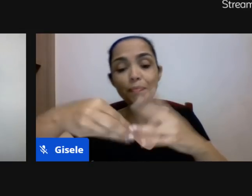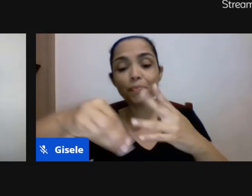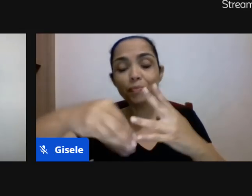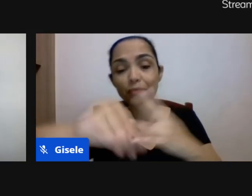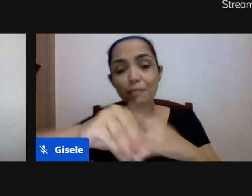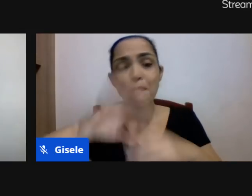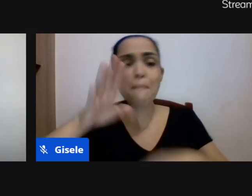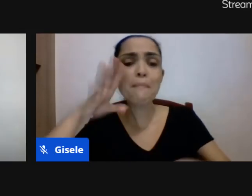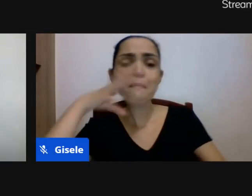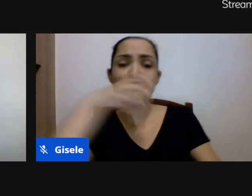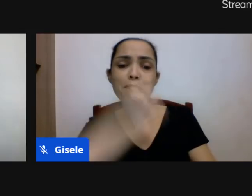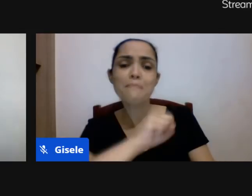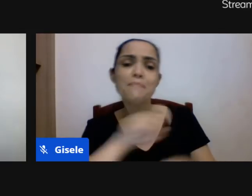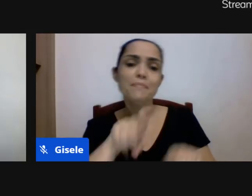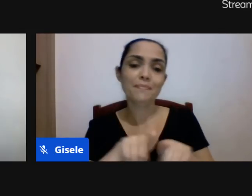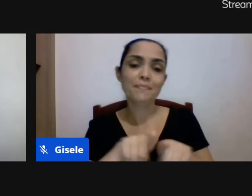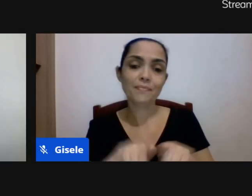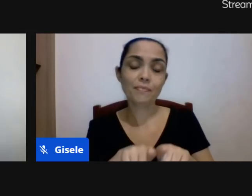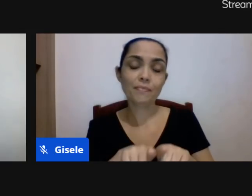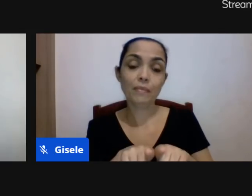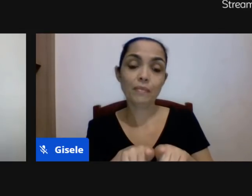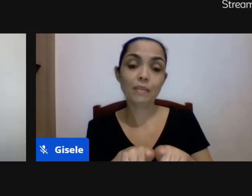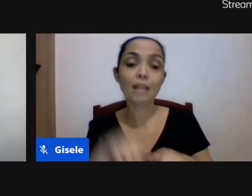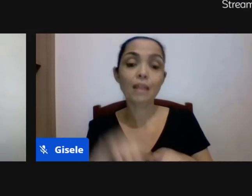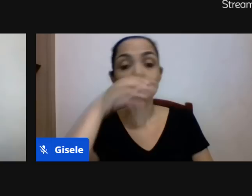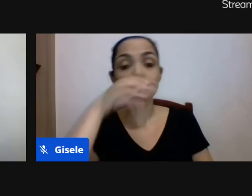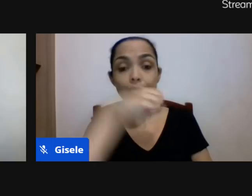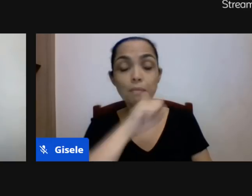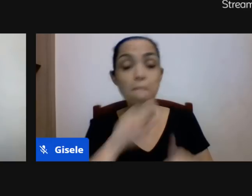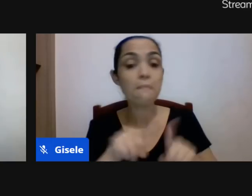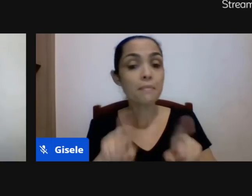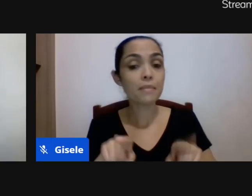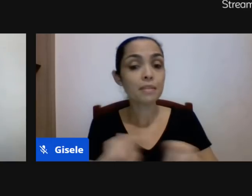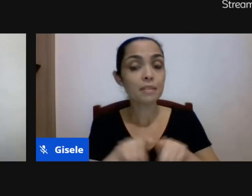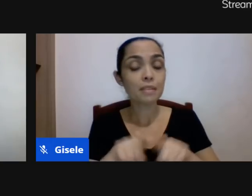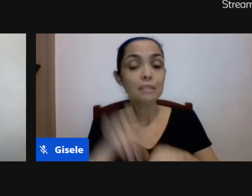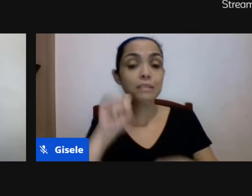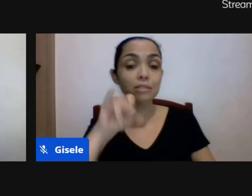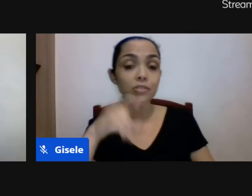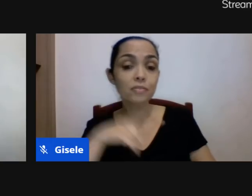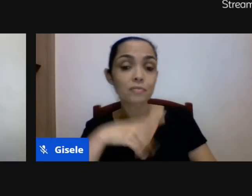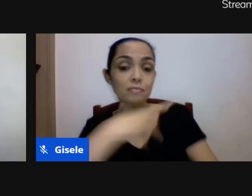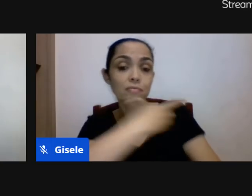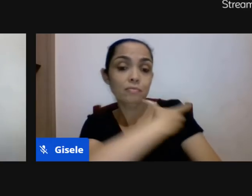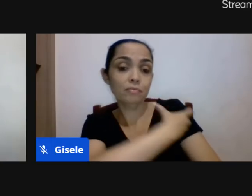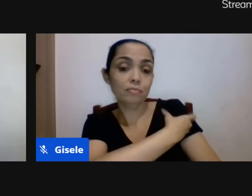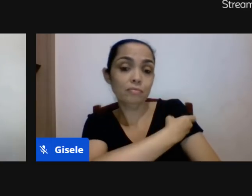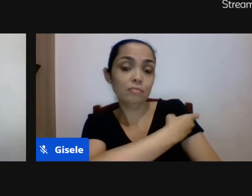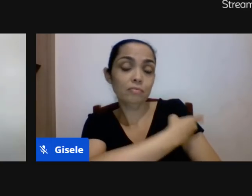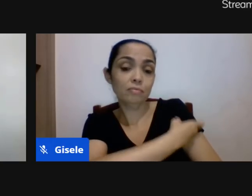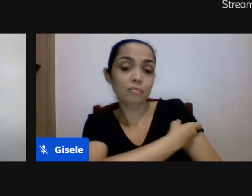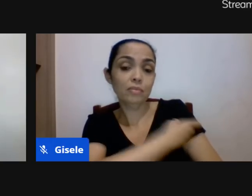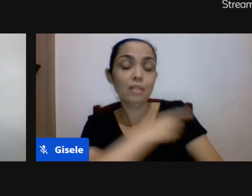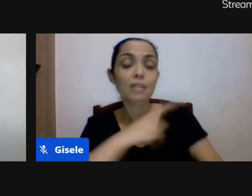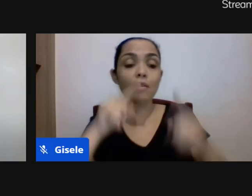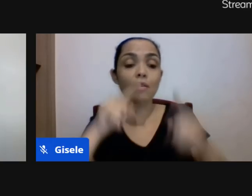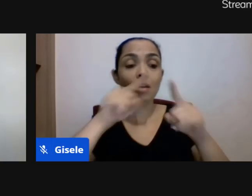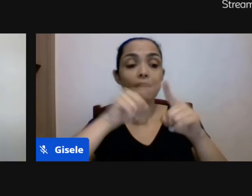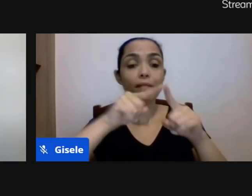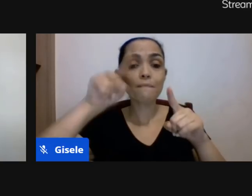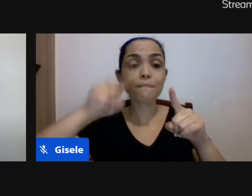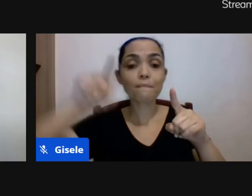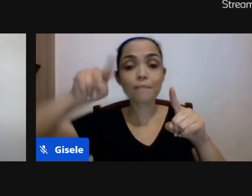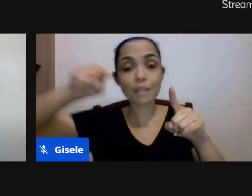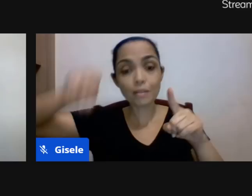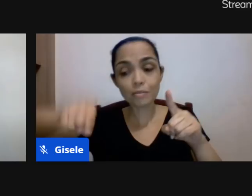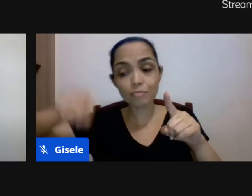pegando essas variantes. Mas, como eu falei, com a vacinação, a gente já está numa tendência de queda e a tendência